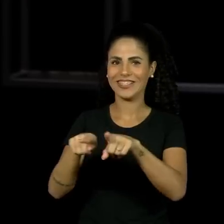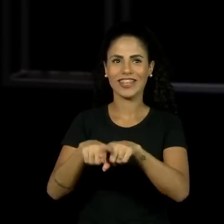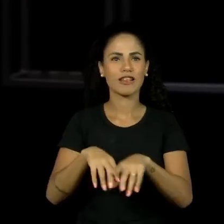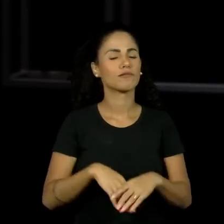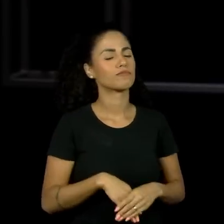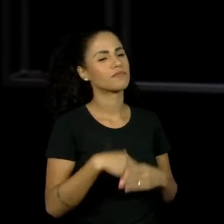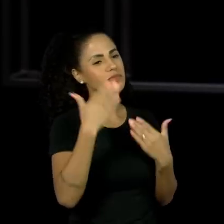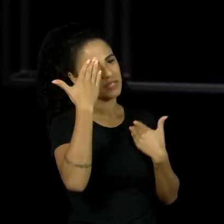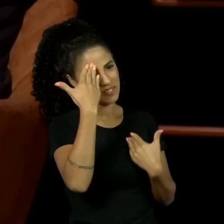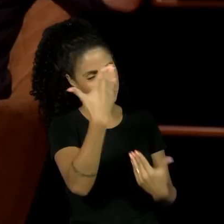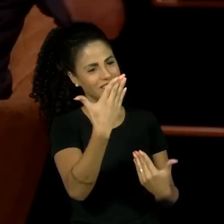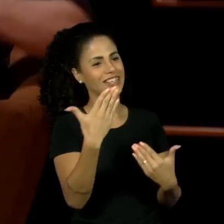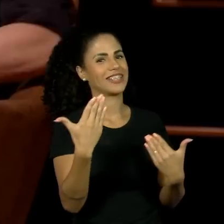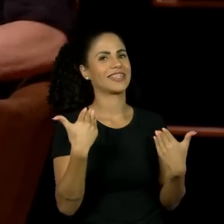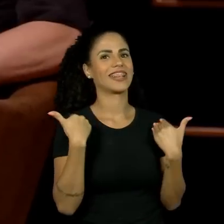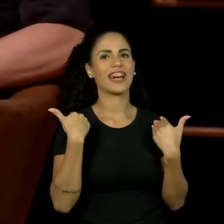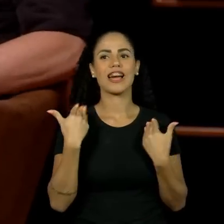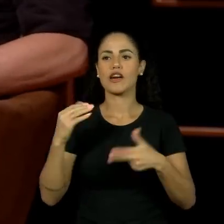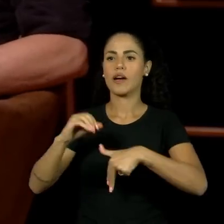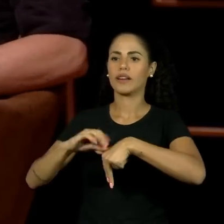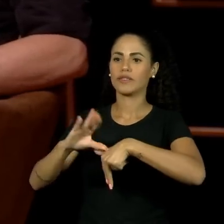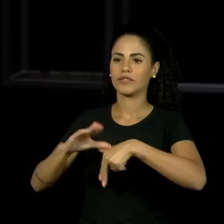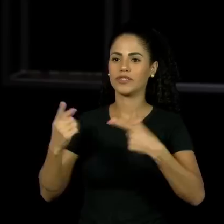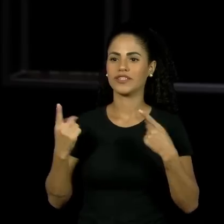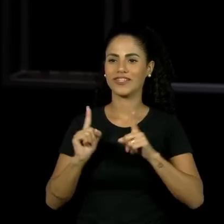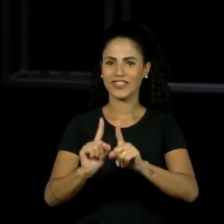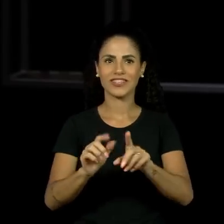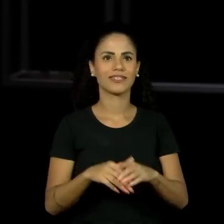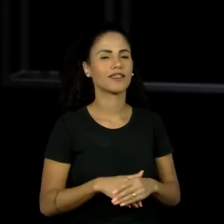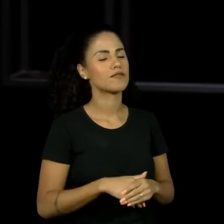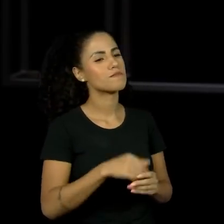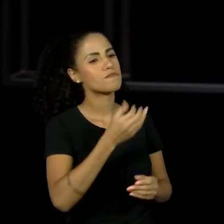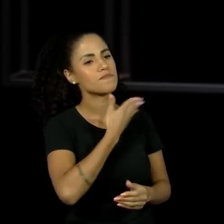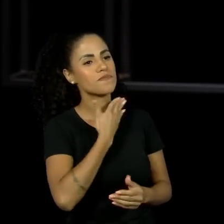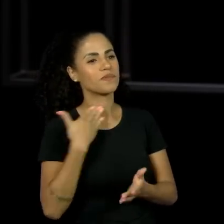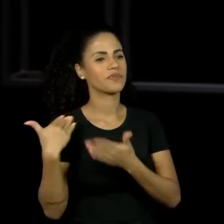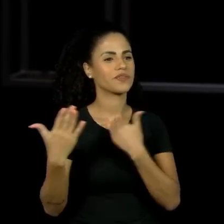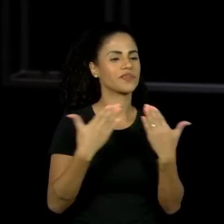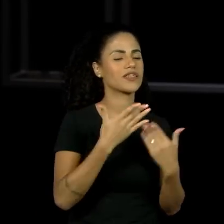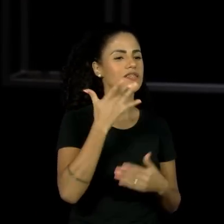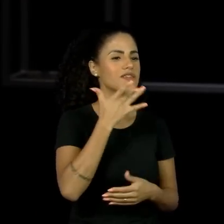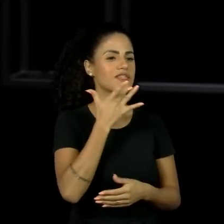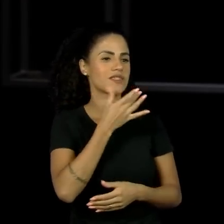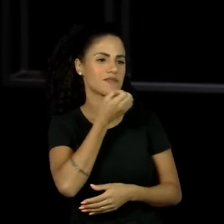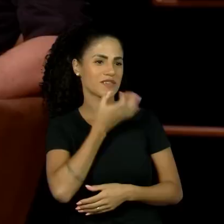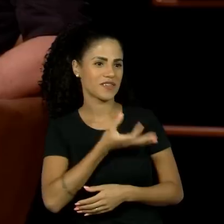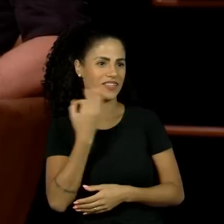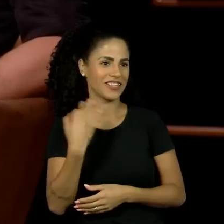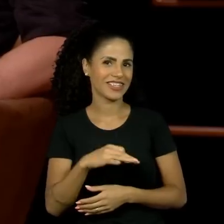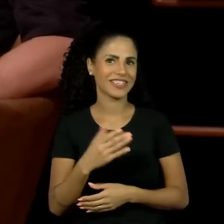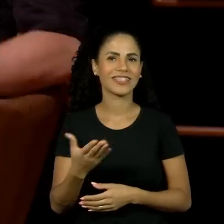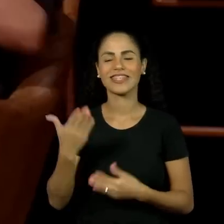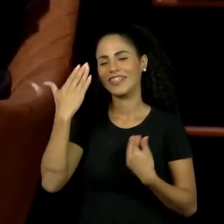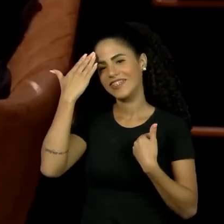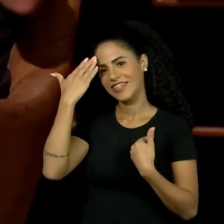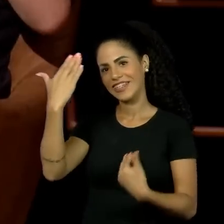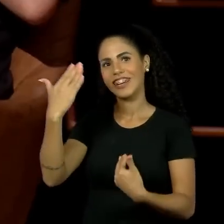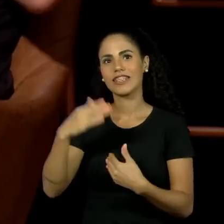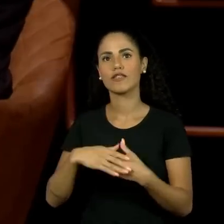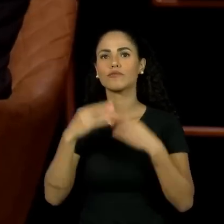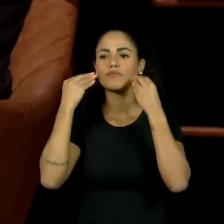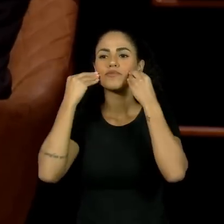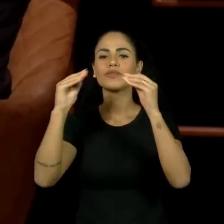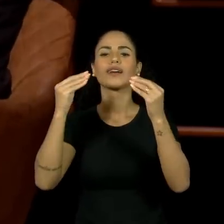Obrigada, obrigado, que alegria. TV Cultura, obrigado, Persona. E que delícia de conversa e... Muito bom, muito bom. Obrigada mesmo. E um beijo